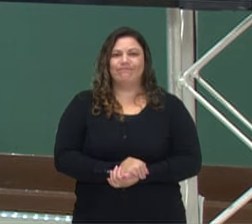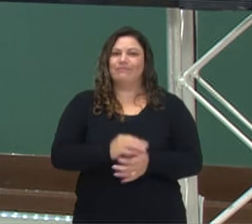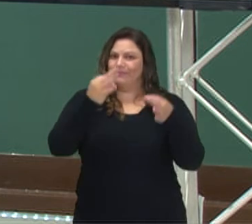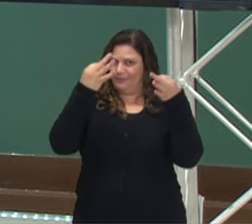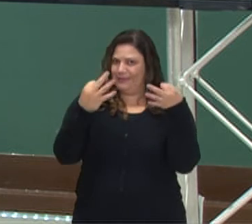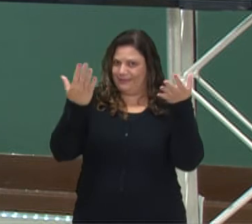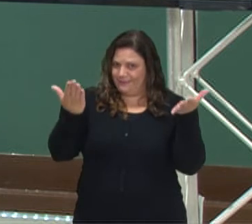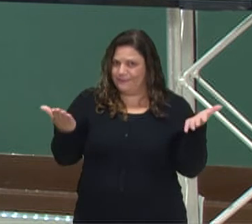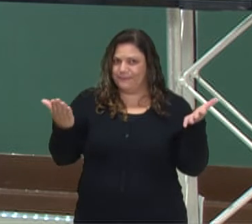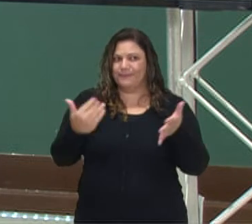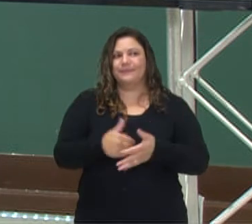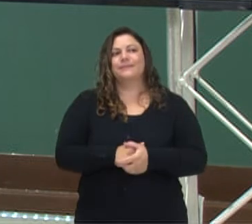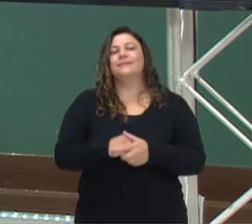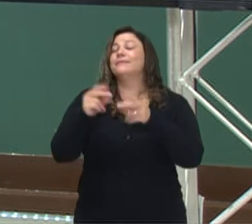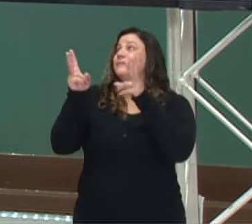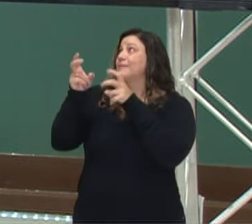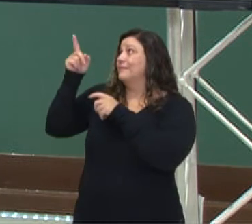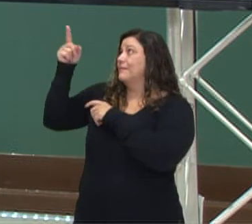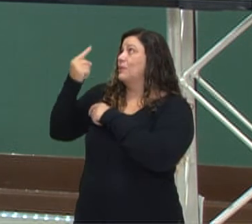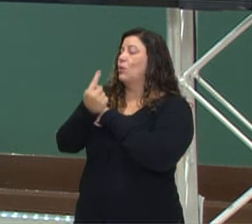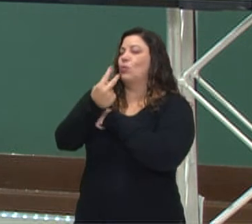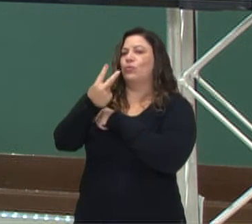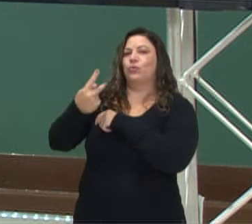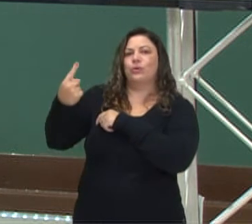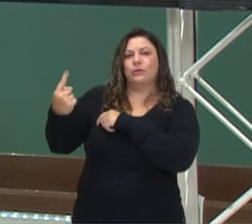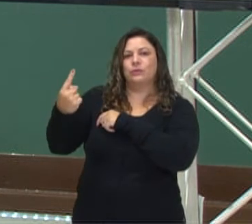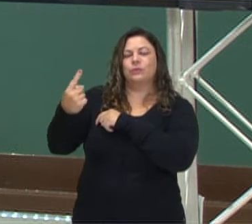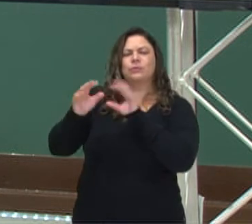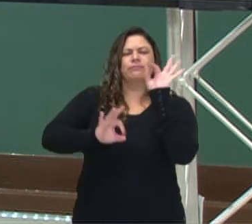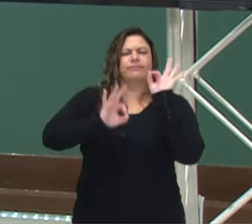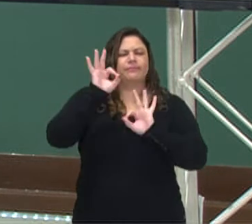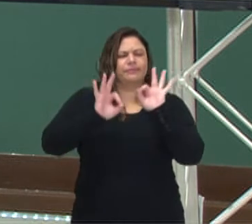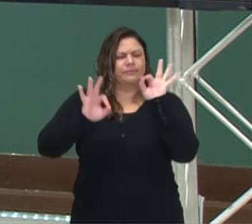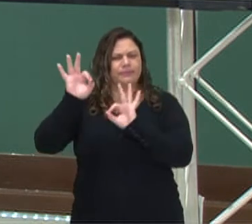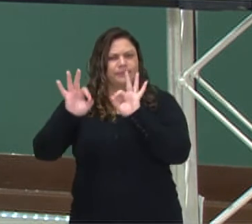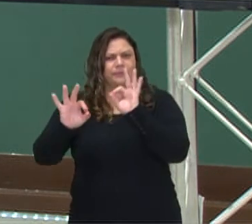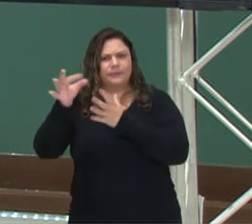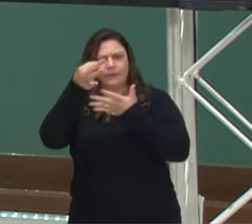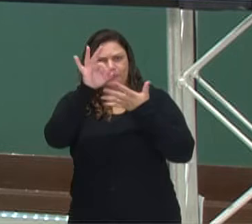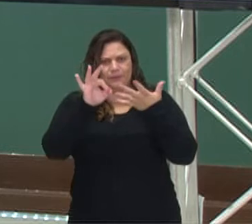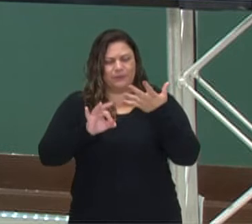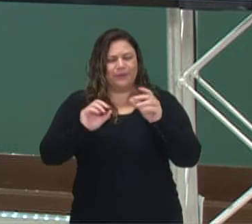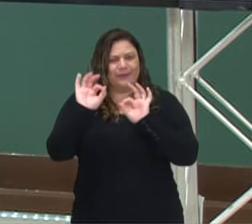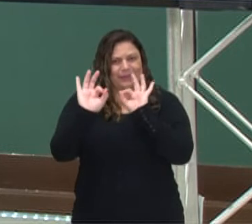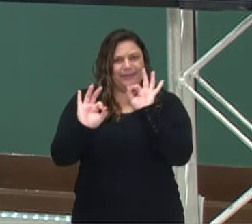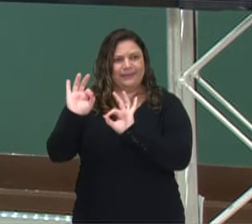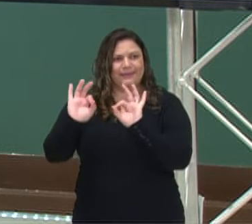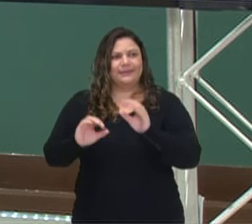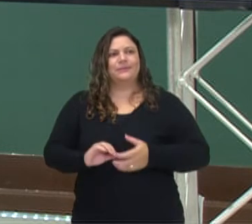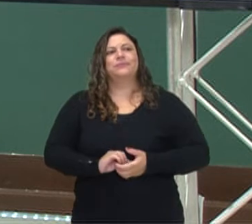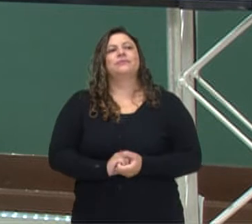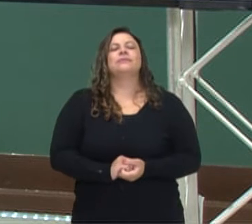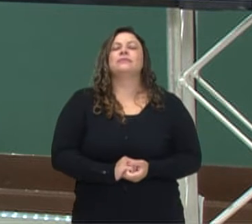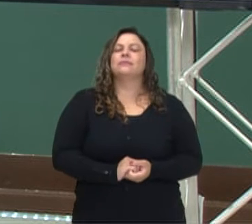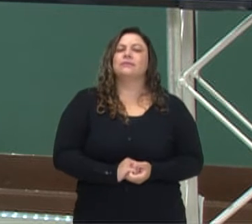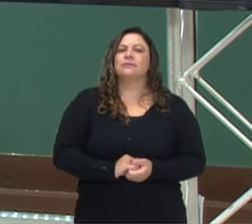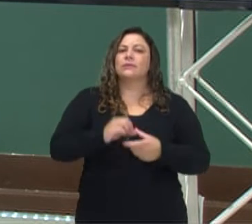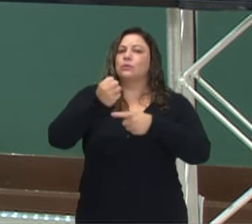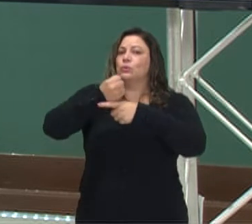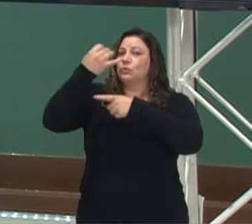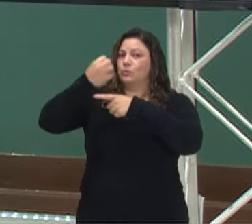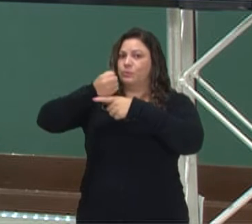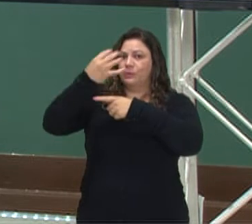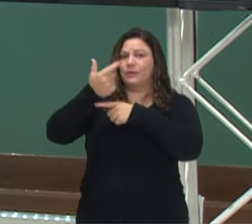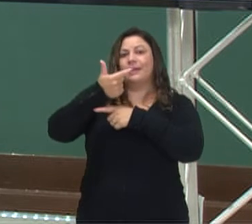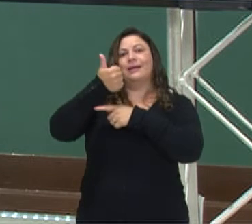Certo? Então tá aí. O que nós fizemos? Nós arrumamos a correção. O professor fez aqui como se o denominador fosse 3. O expoente não era 3,